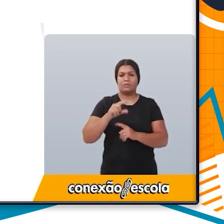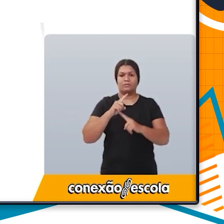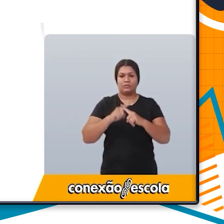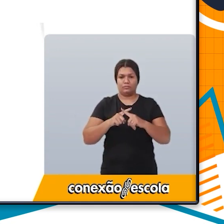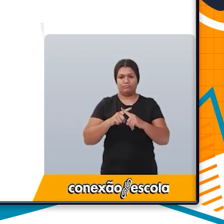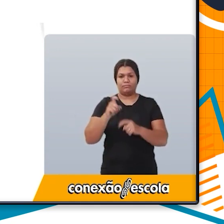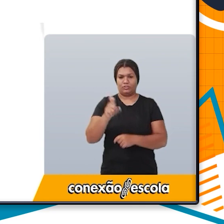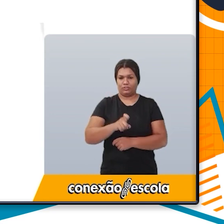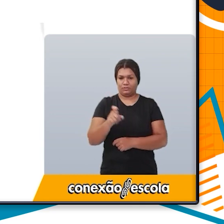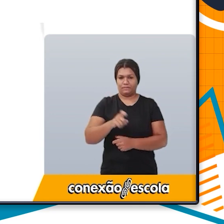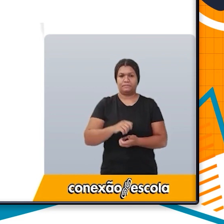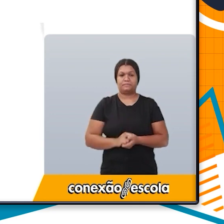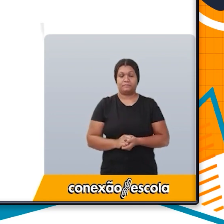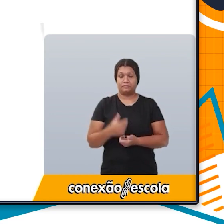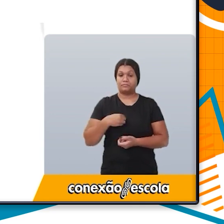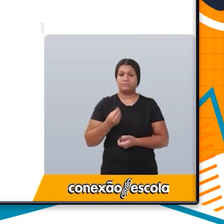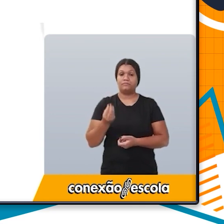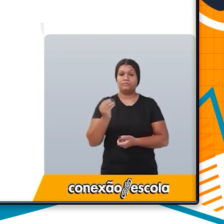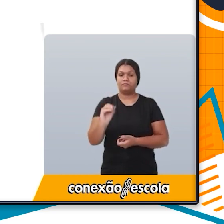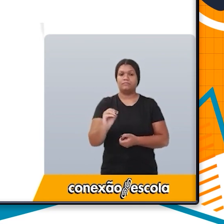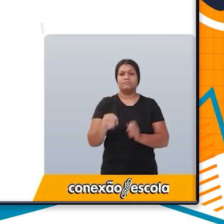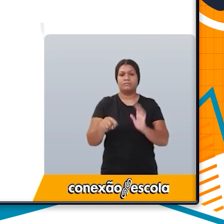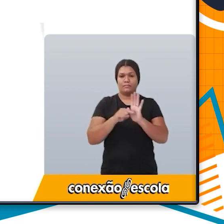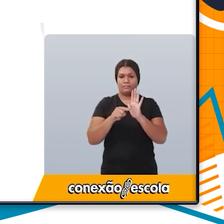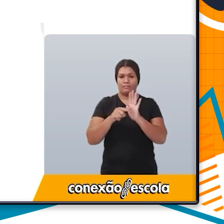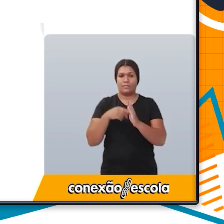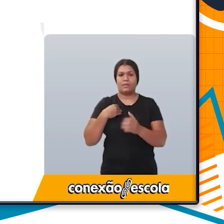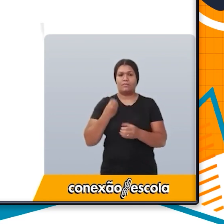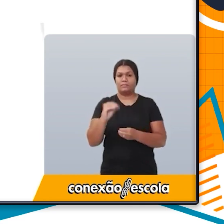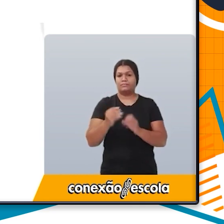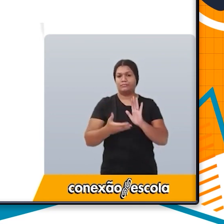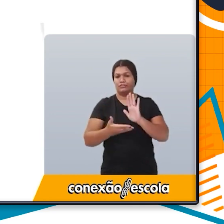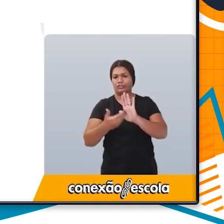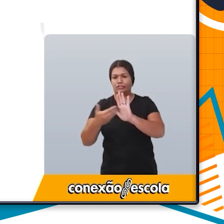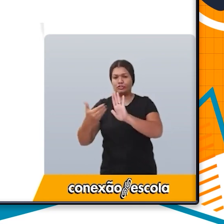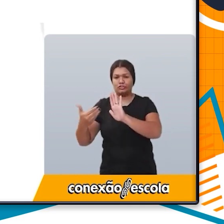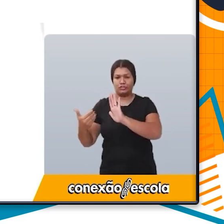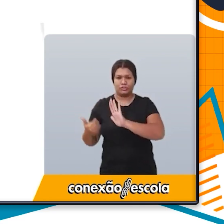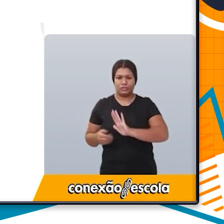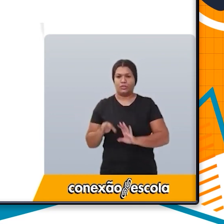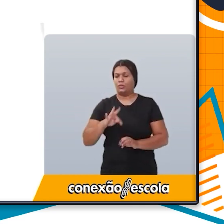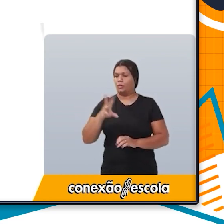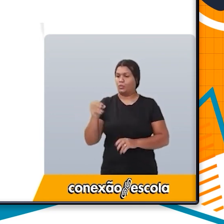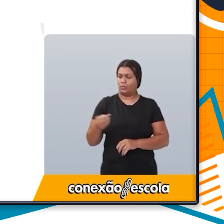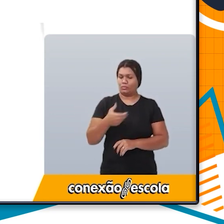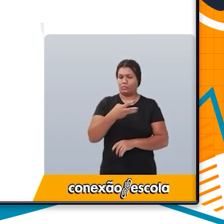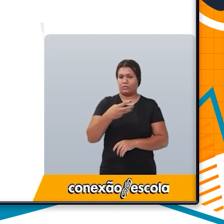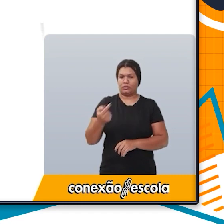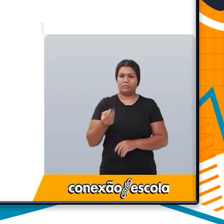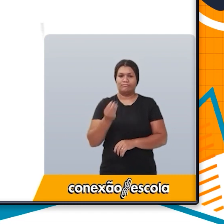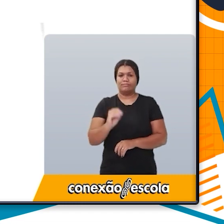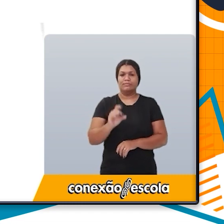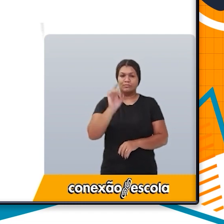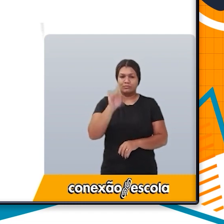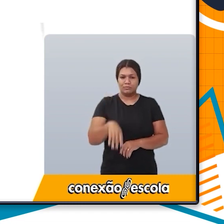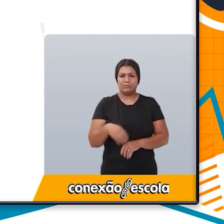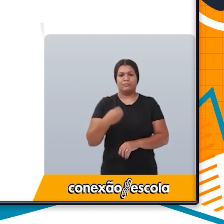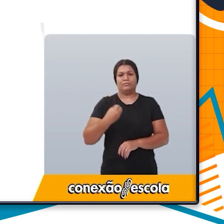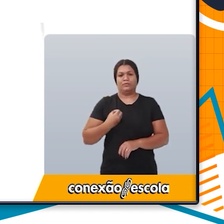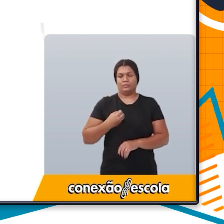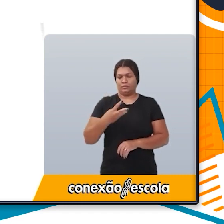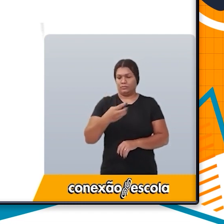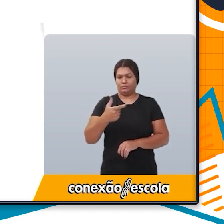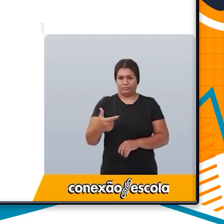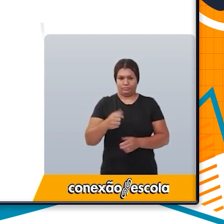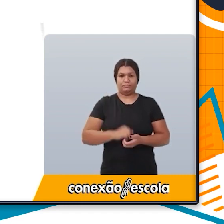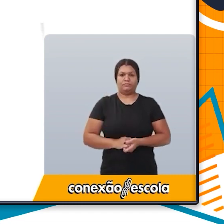eu efetuo essa subtração, eu diminuo toda essa parte decimal, ficando apenas com 32.